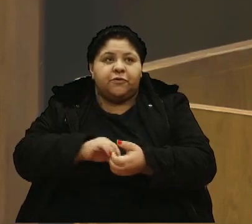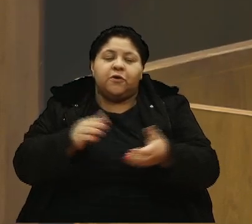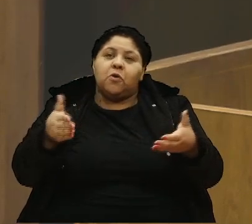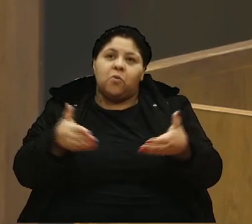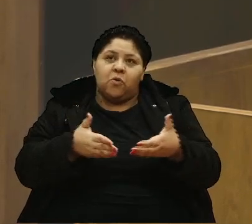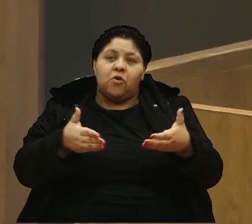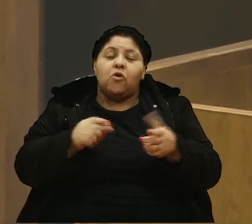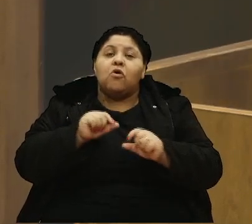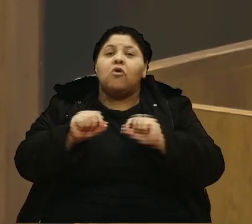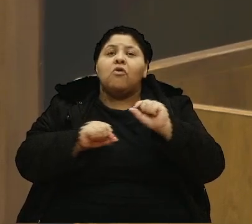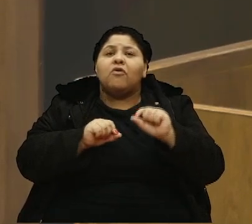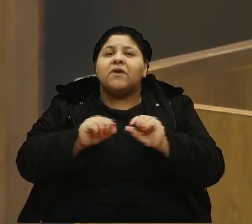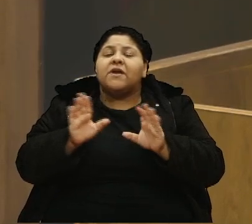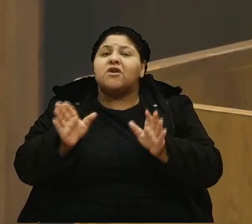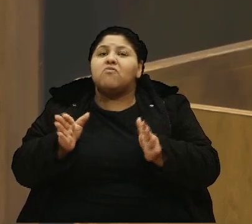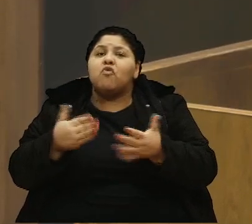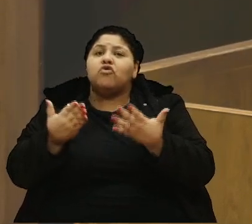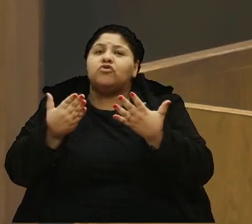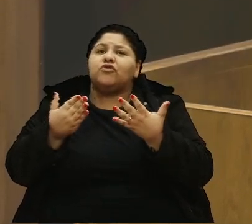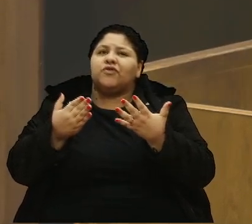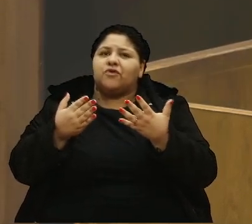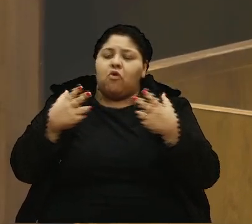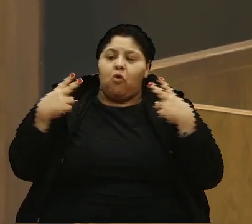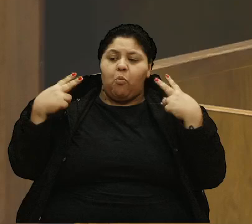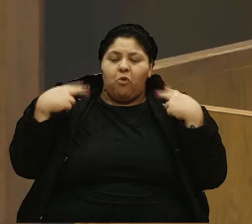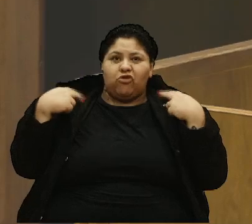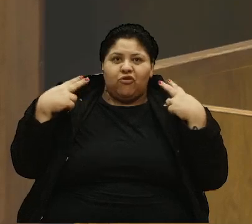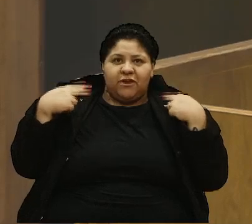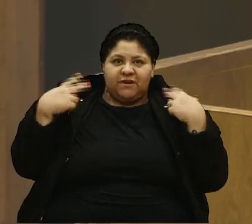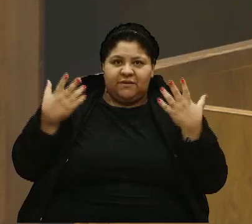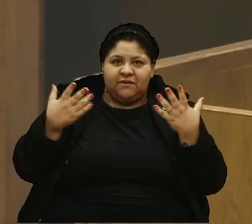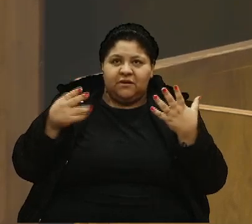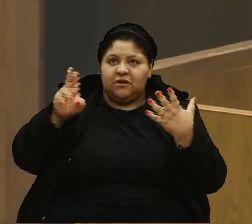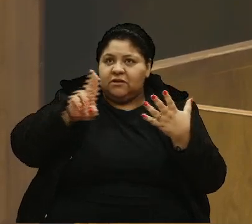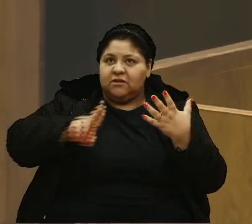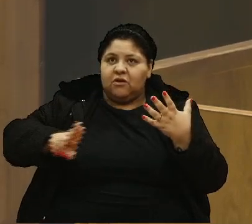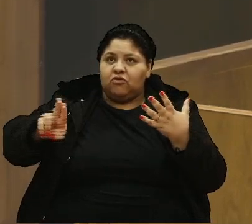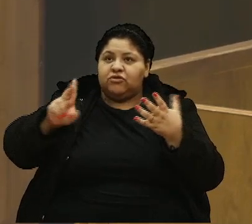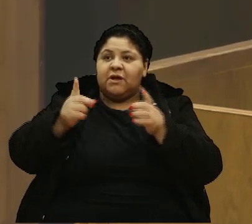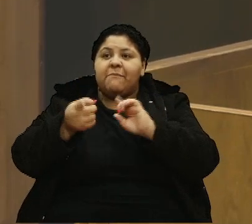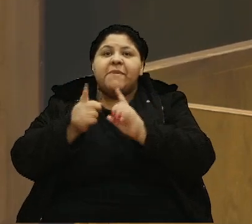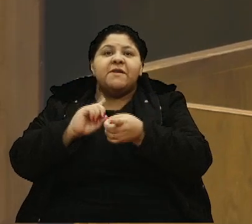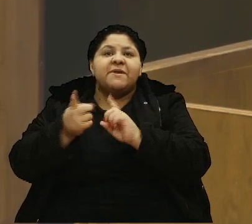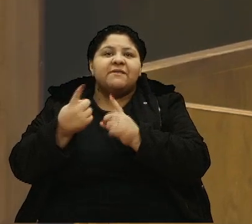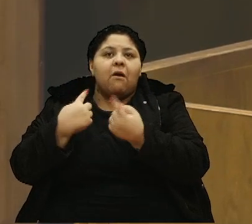hoje, o que motiva um motorista a utilizar a perimetral?